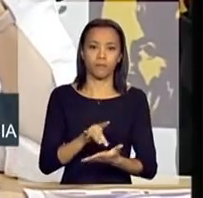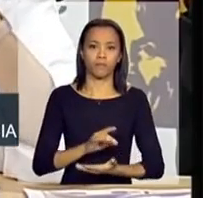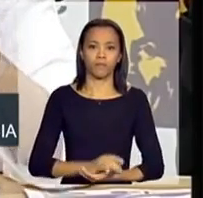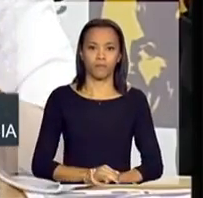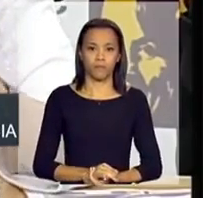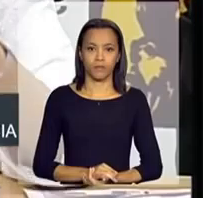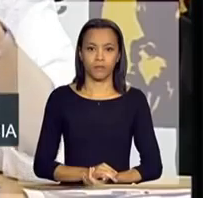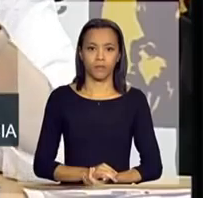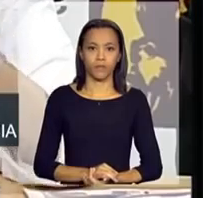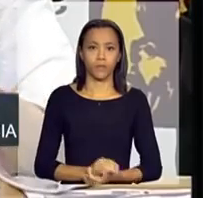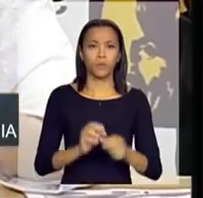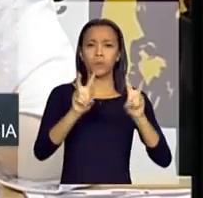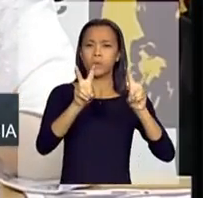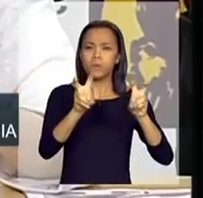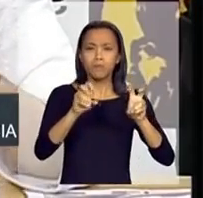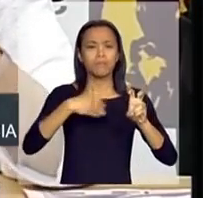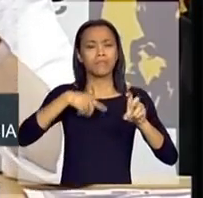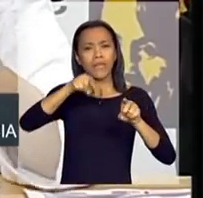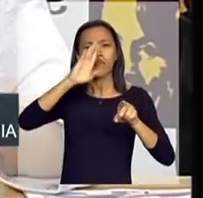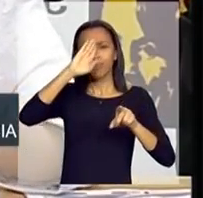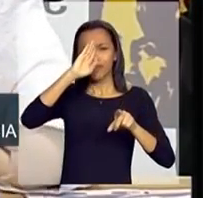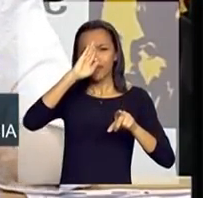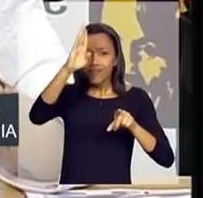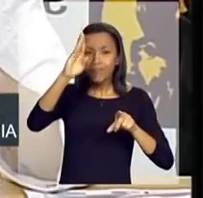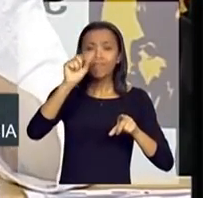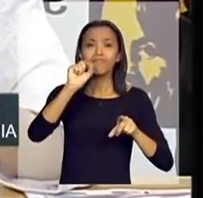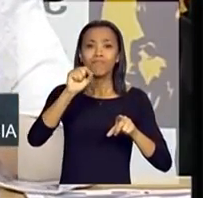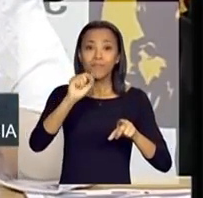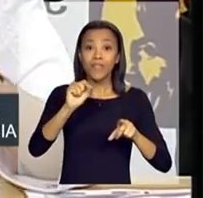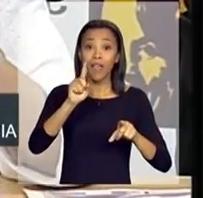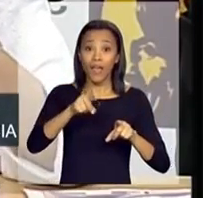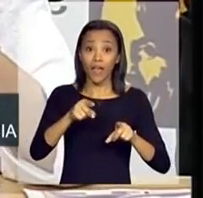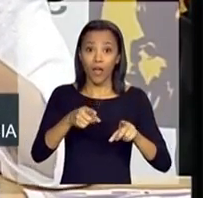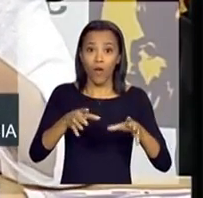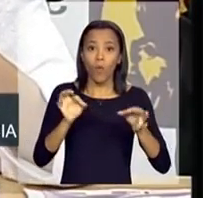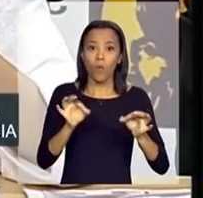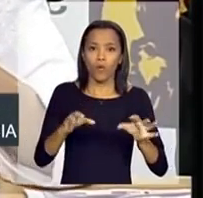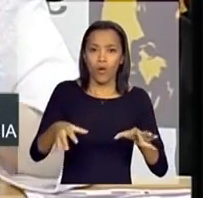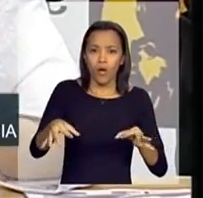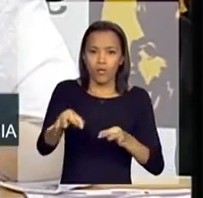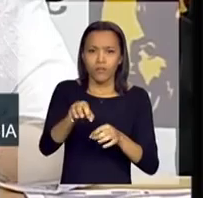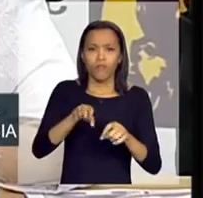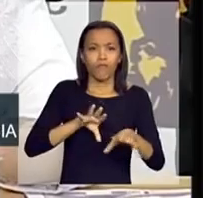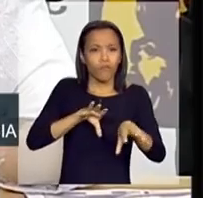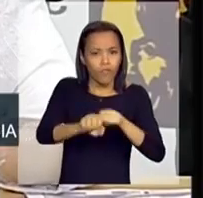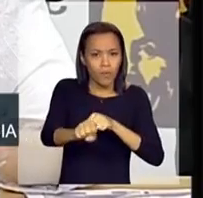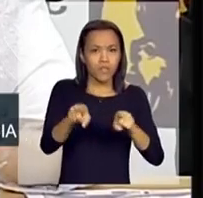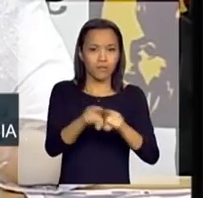a questão fundamental, que é a questão da formação e da educação.